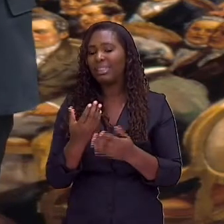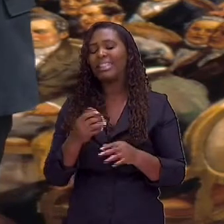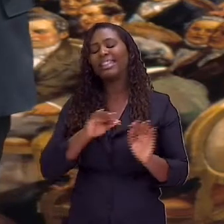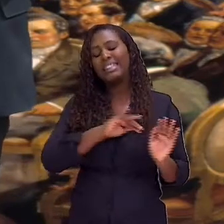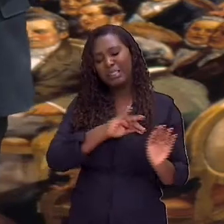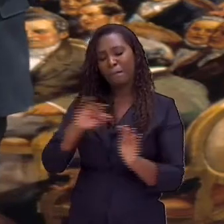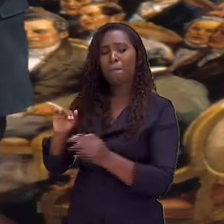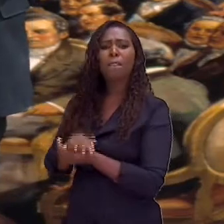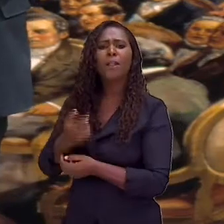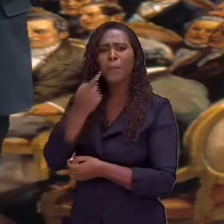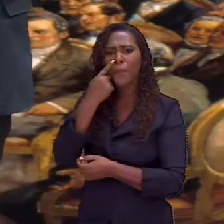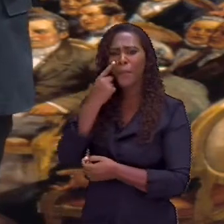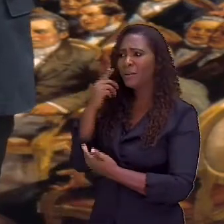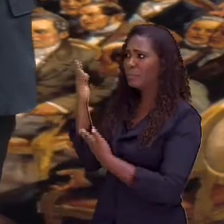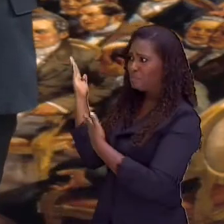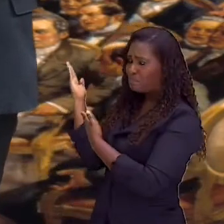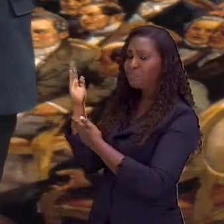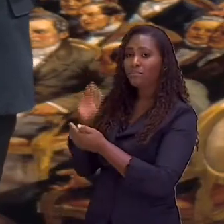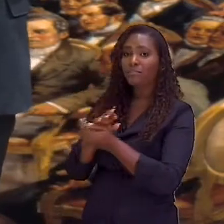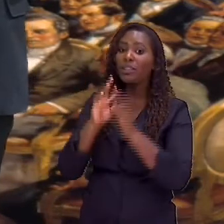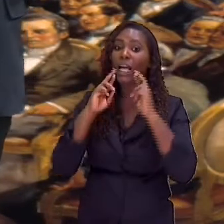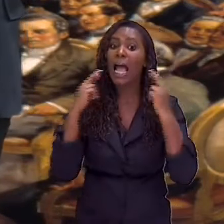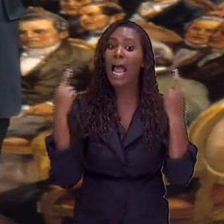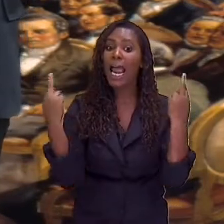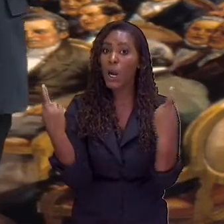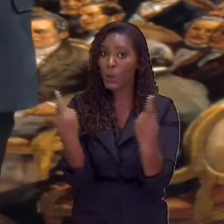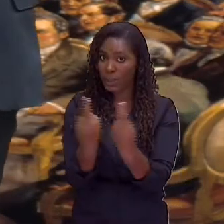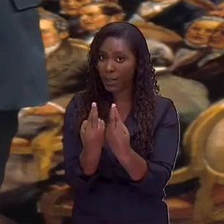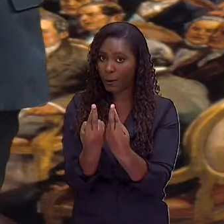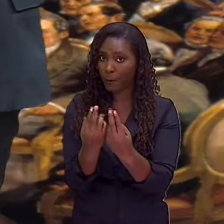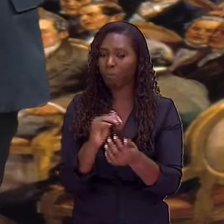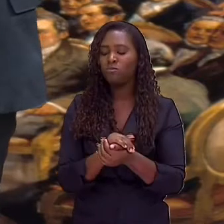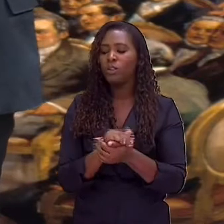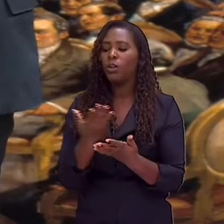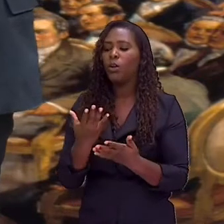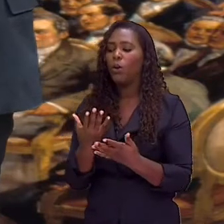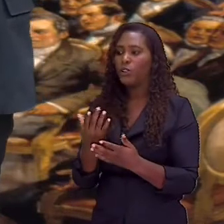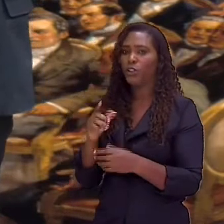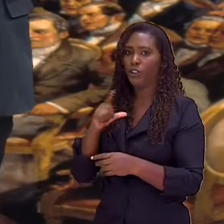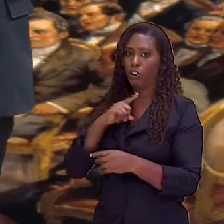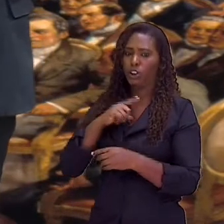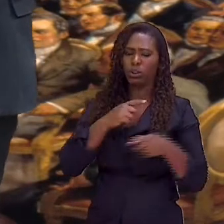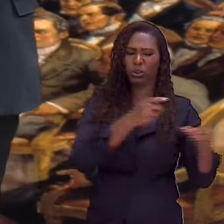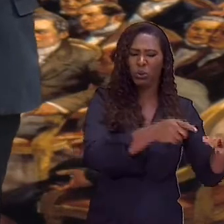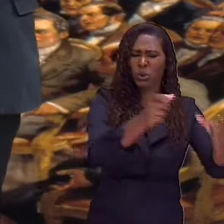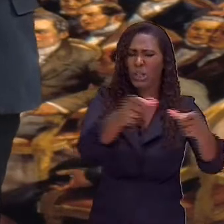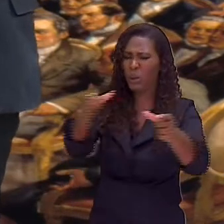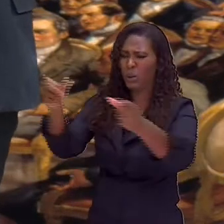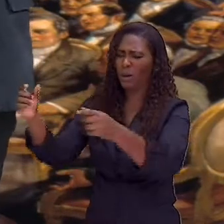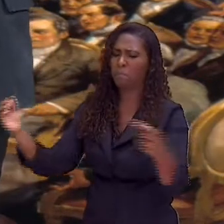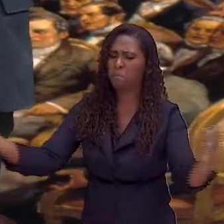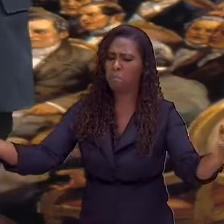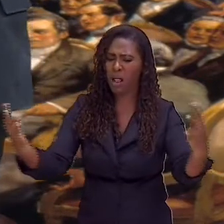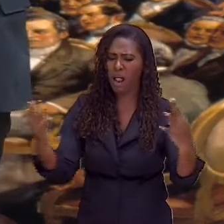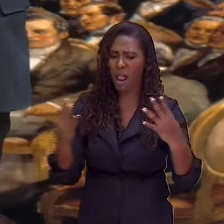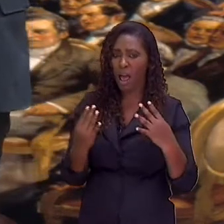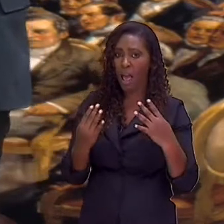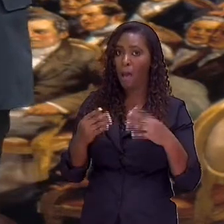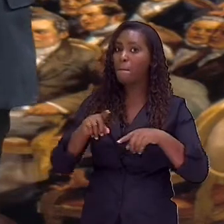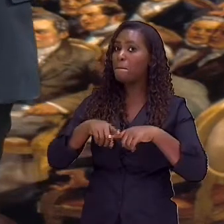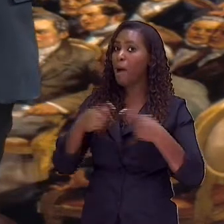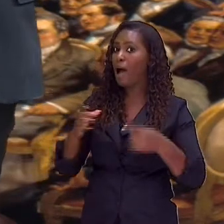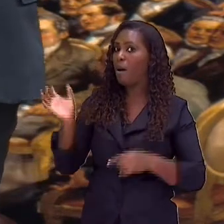os conservadores, que reuniam lusitanos e brasileiros. Defendiam a monarquia